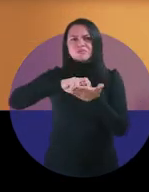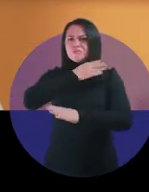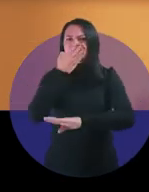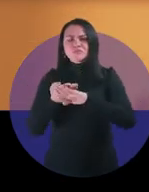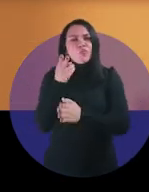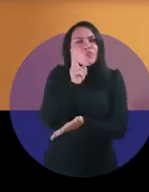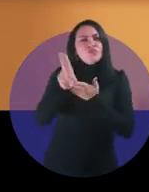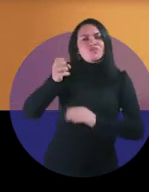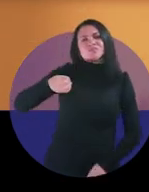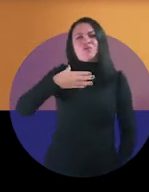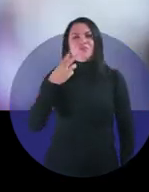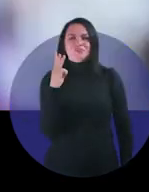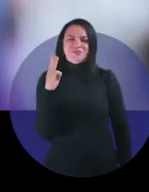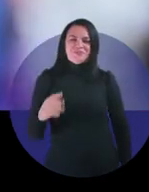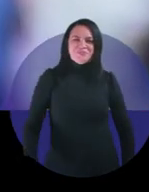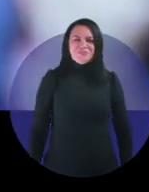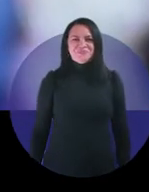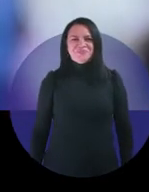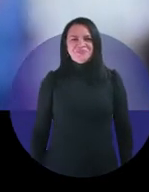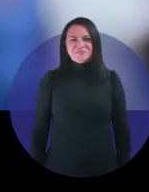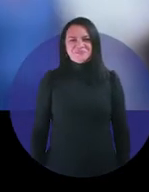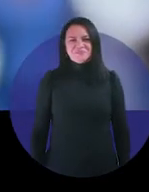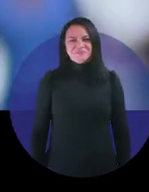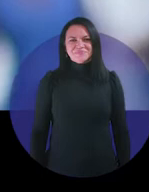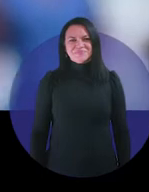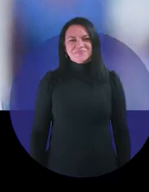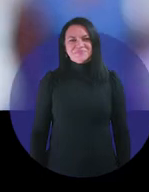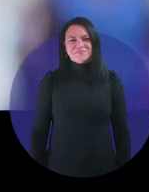uma universidade nova no Maranhão.